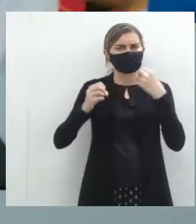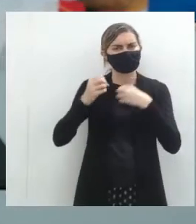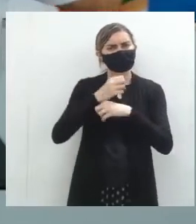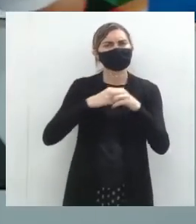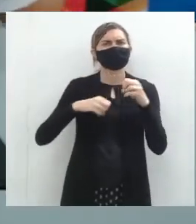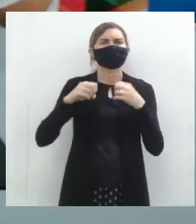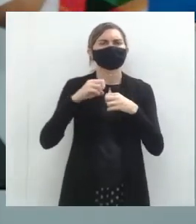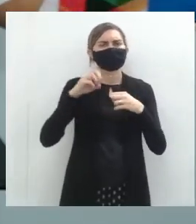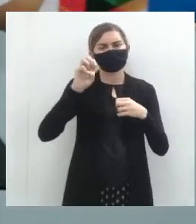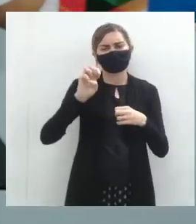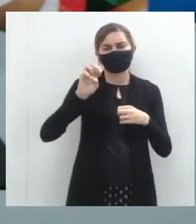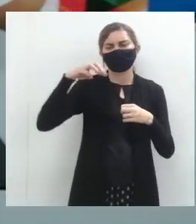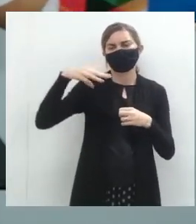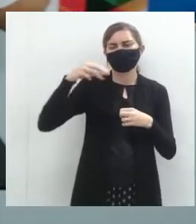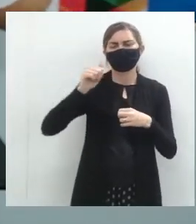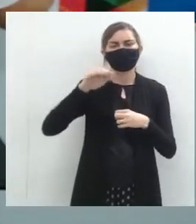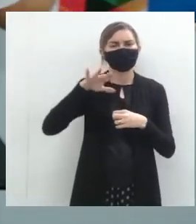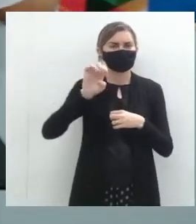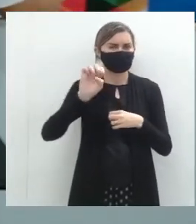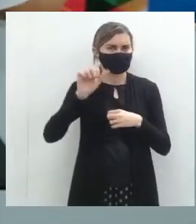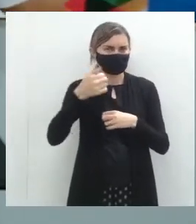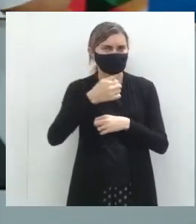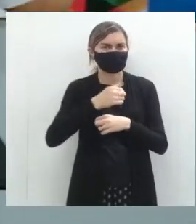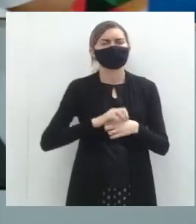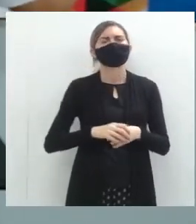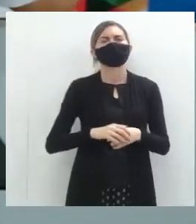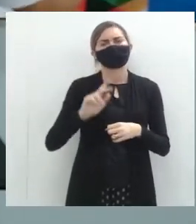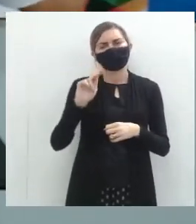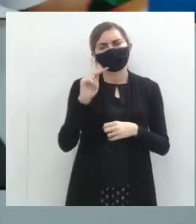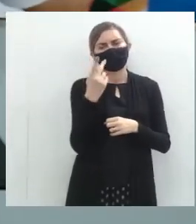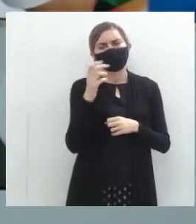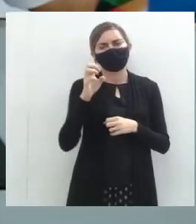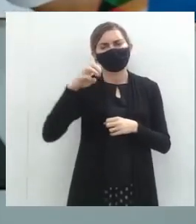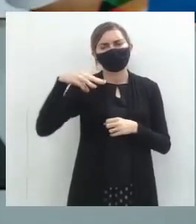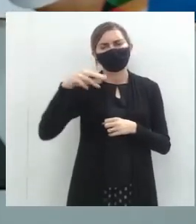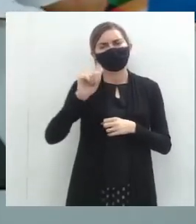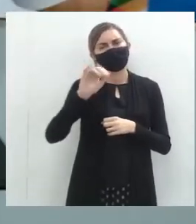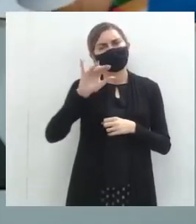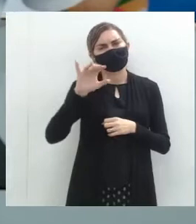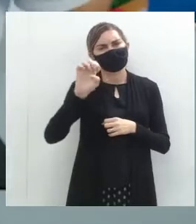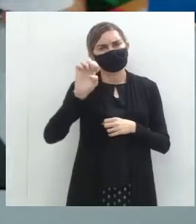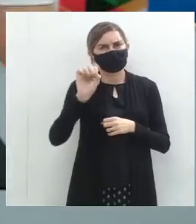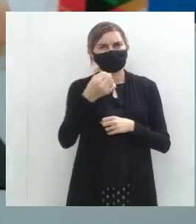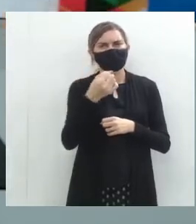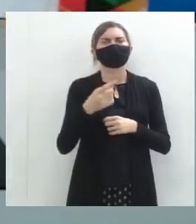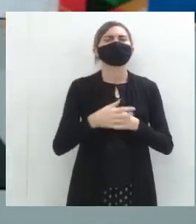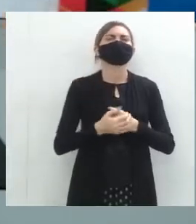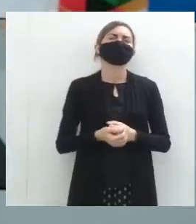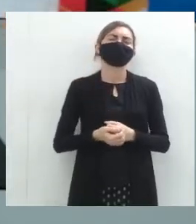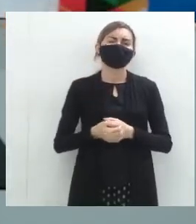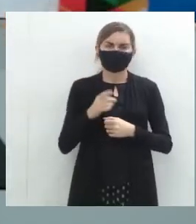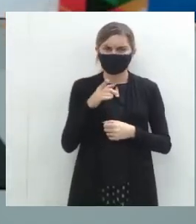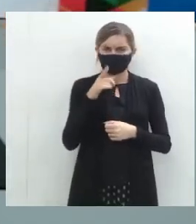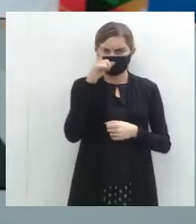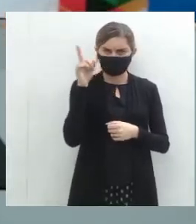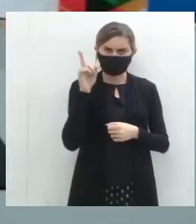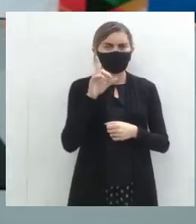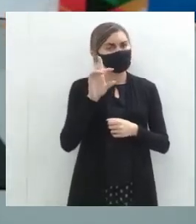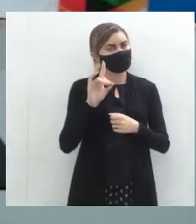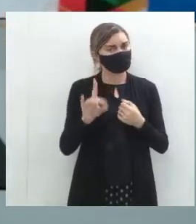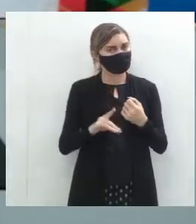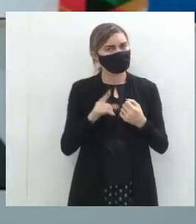pelas hemácias. Ela vai ser formada por umas células que nós chamamos de hemácias, tá? E tem um